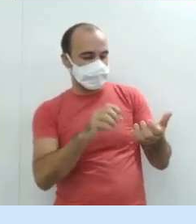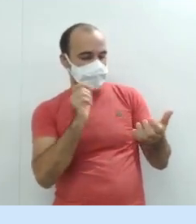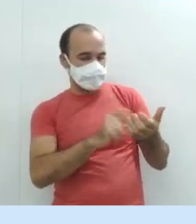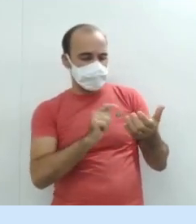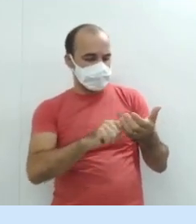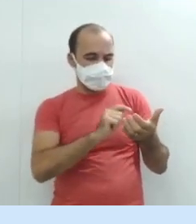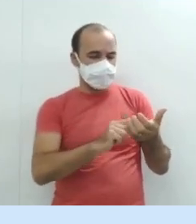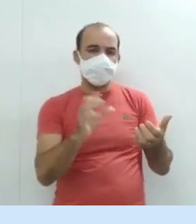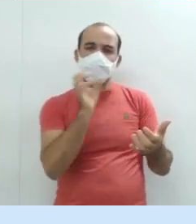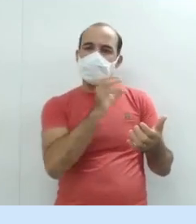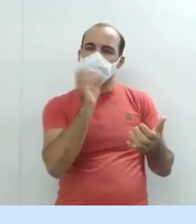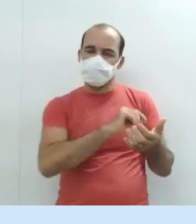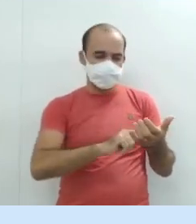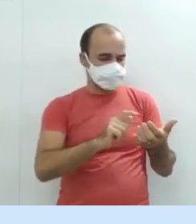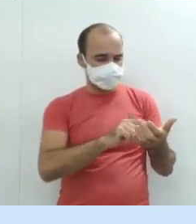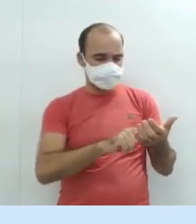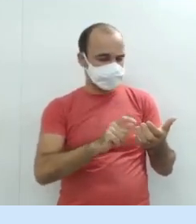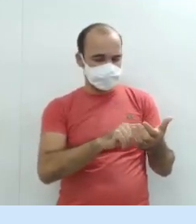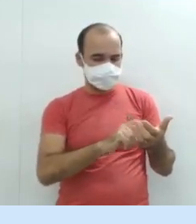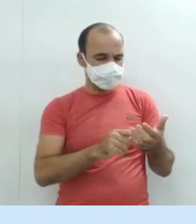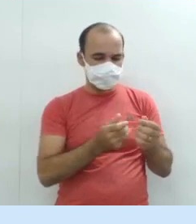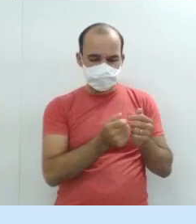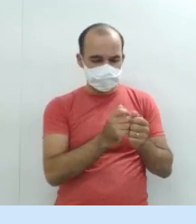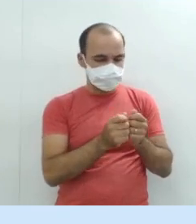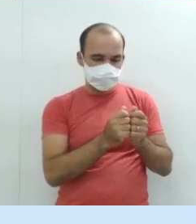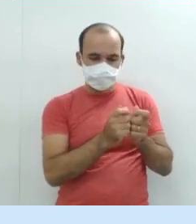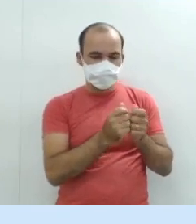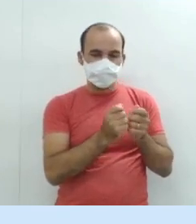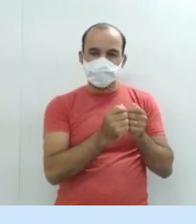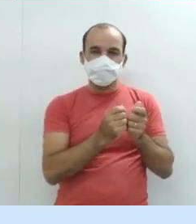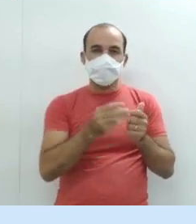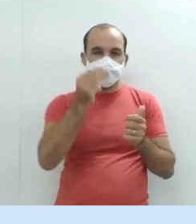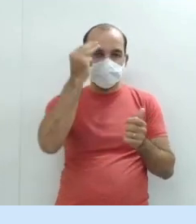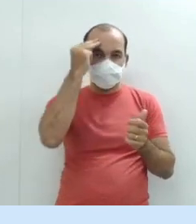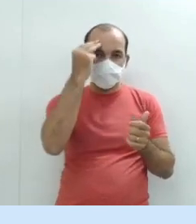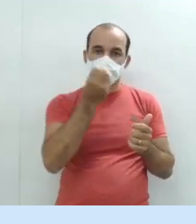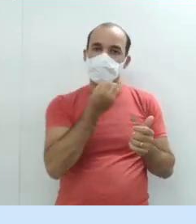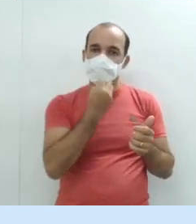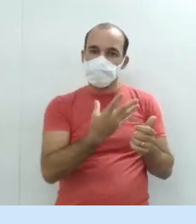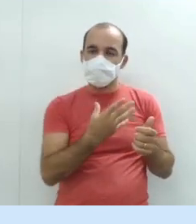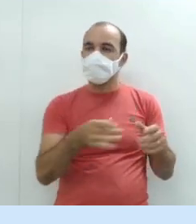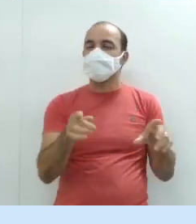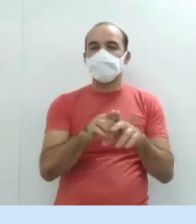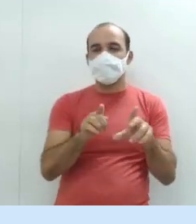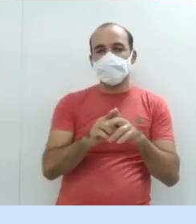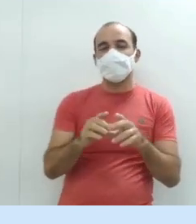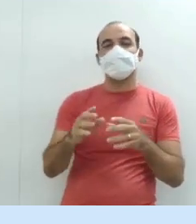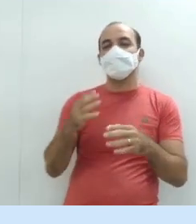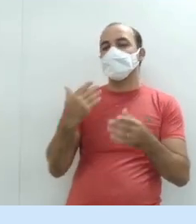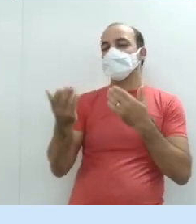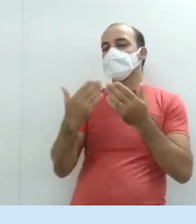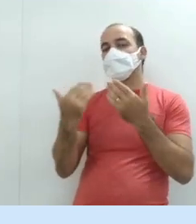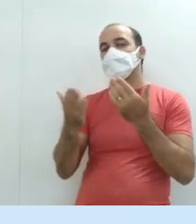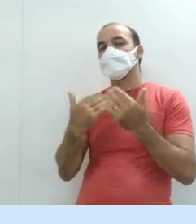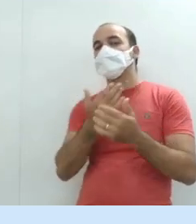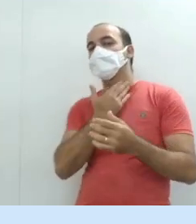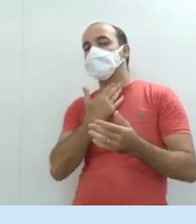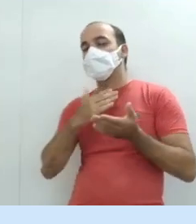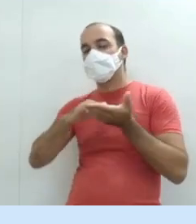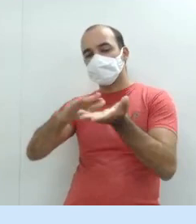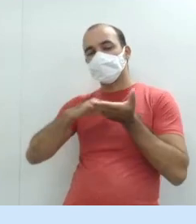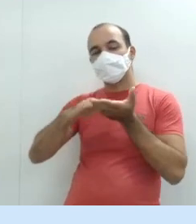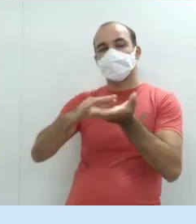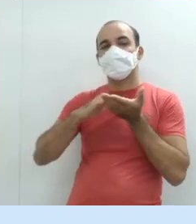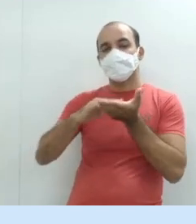os aplicativos, manda uma mensagem. Você quando manda uma mensagem por uma rede social, você quer que a pessoa que receba